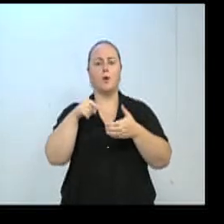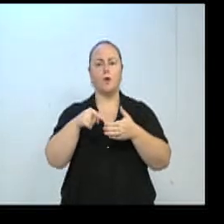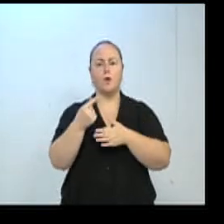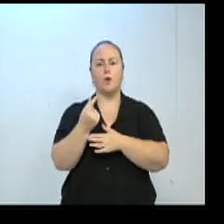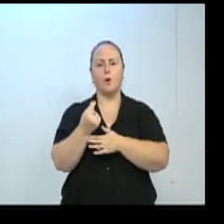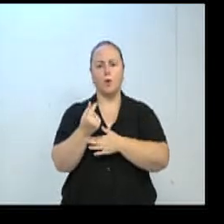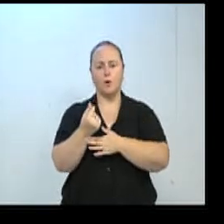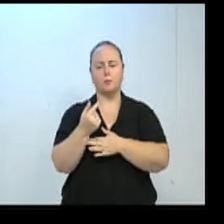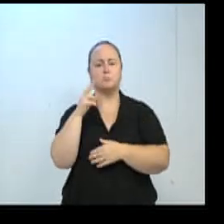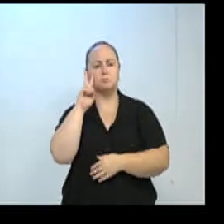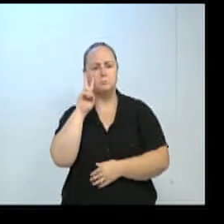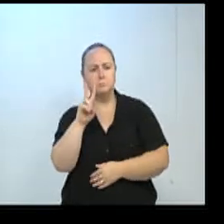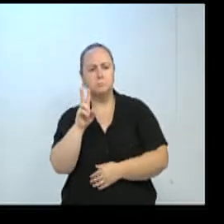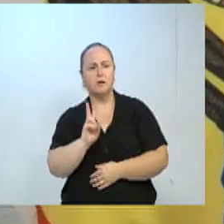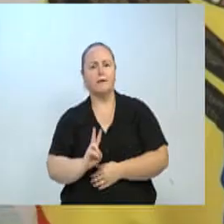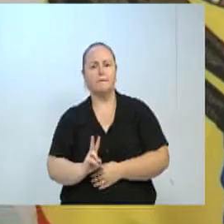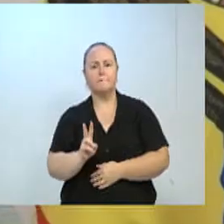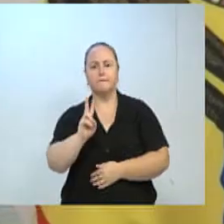né?